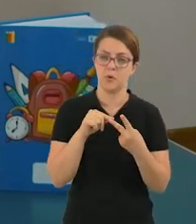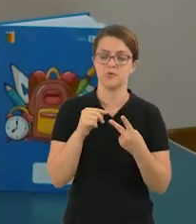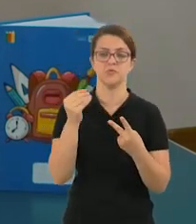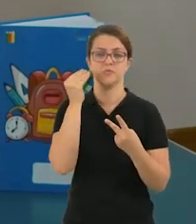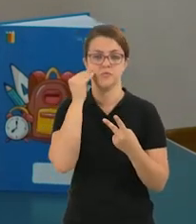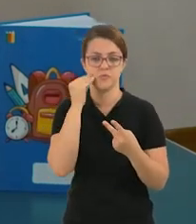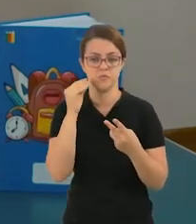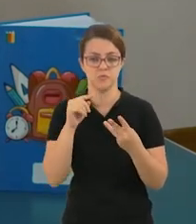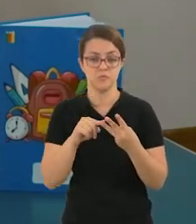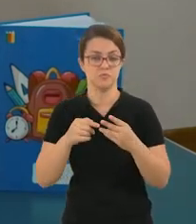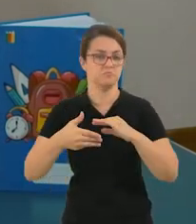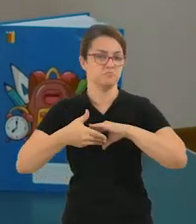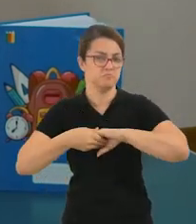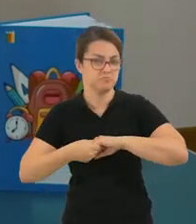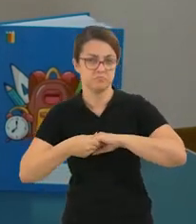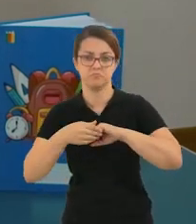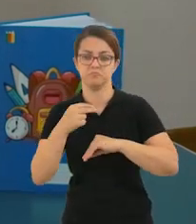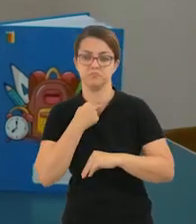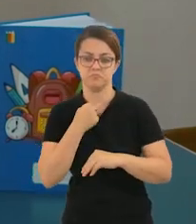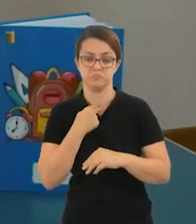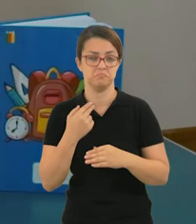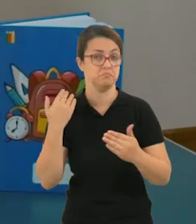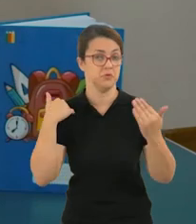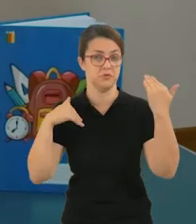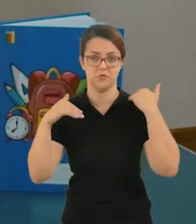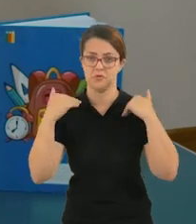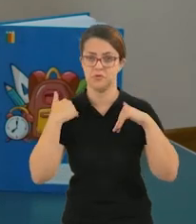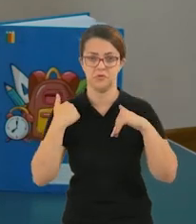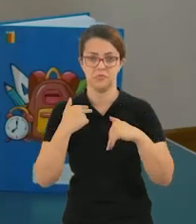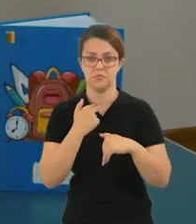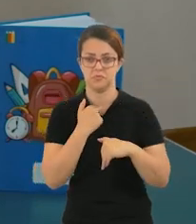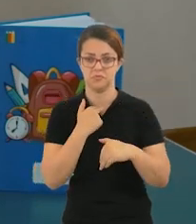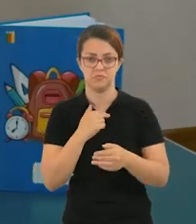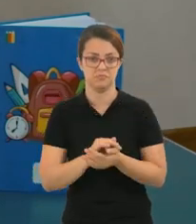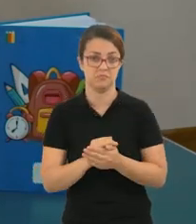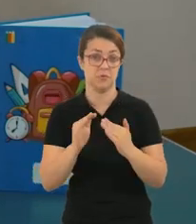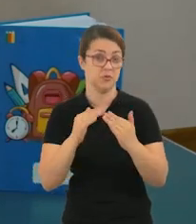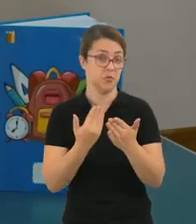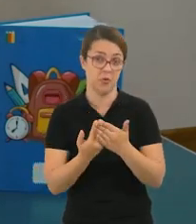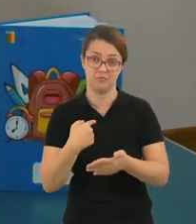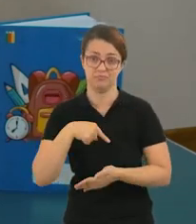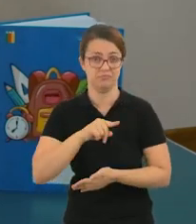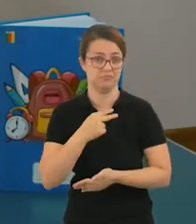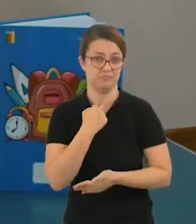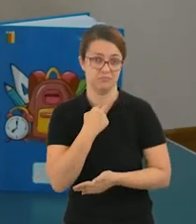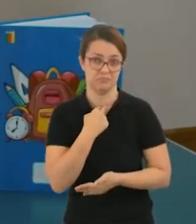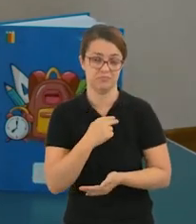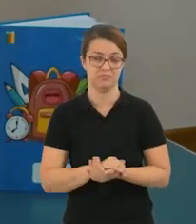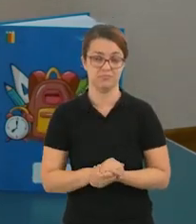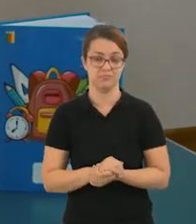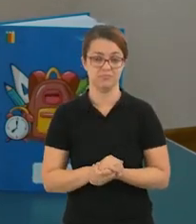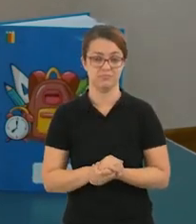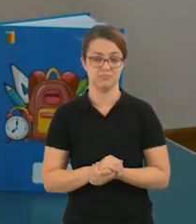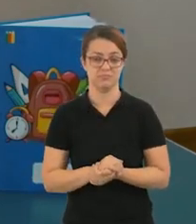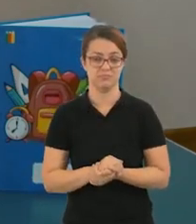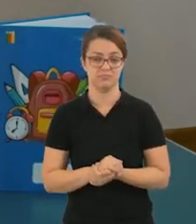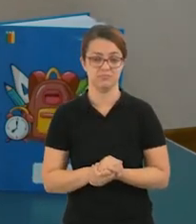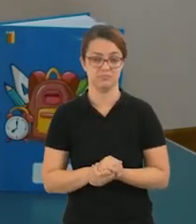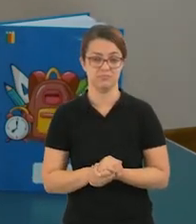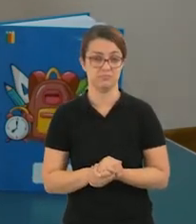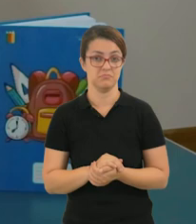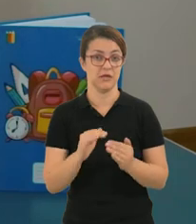podemos dar beijinhos, não podemos dar aperto de mão e nem passear, muito menos ir para a escola.